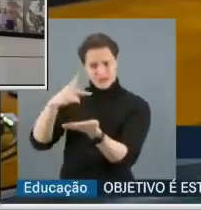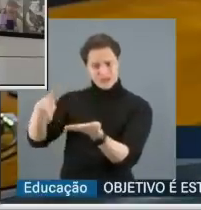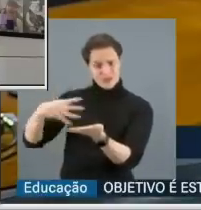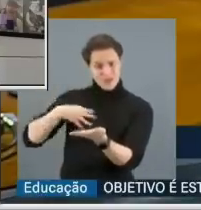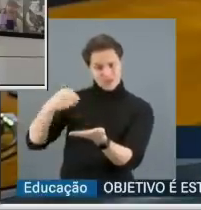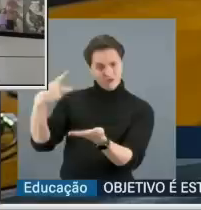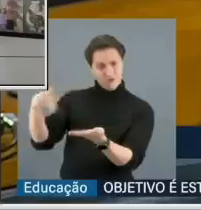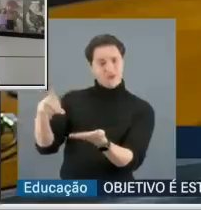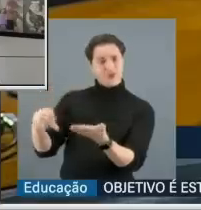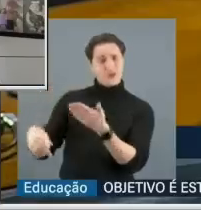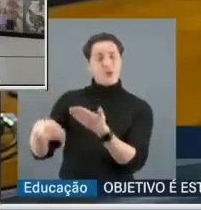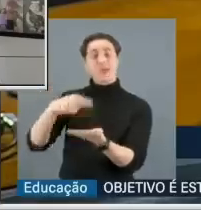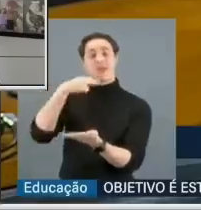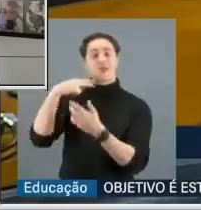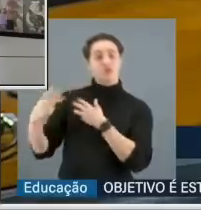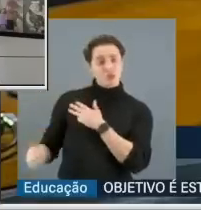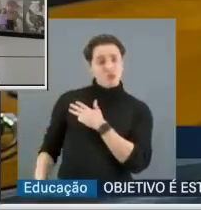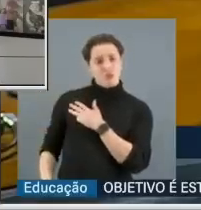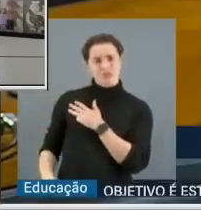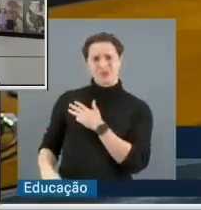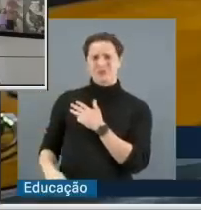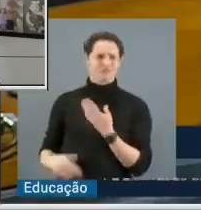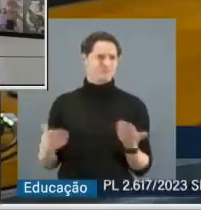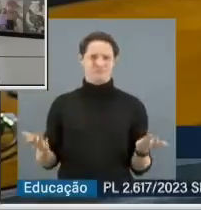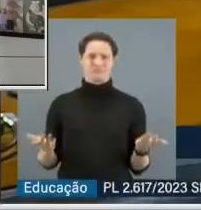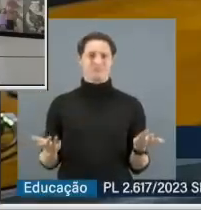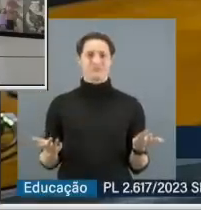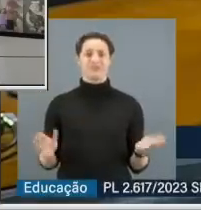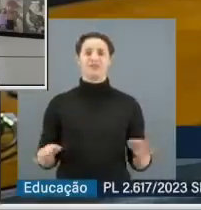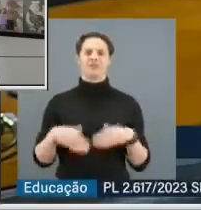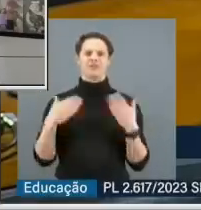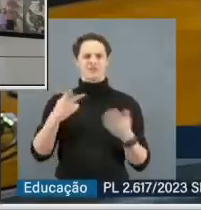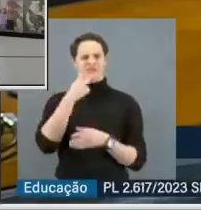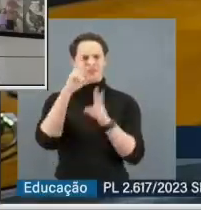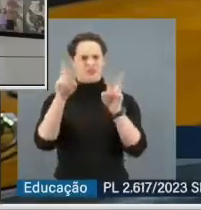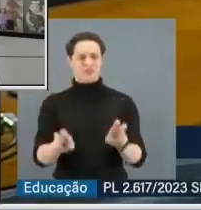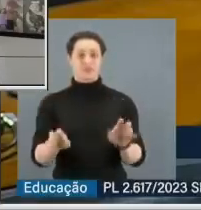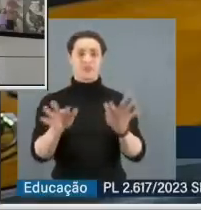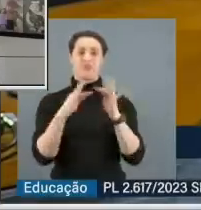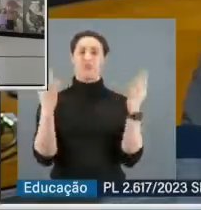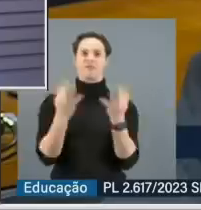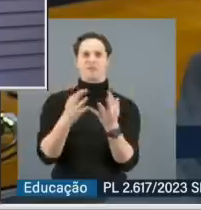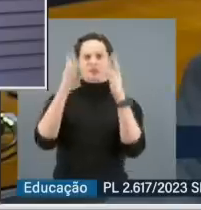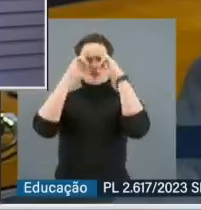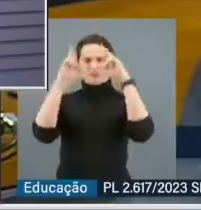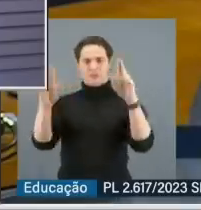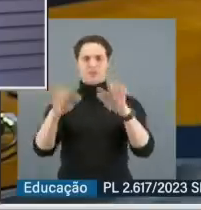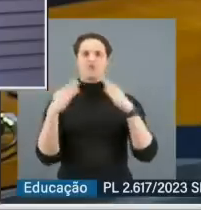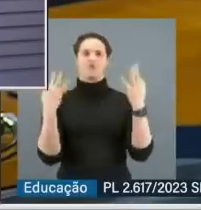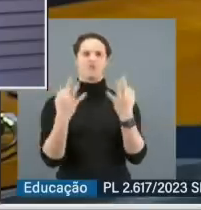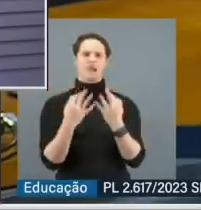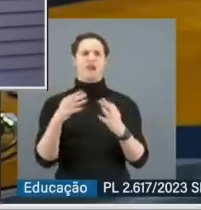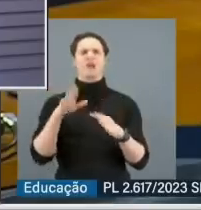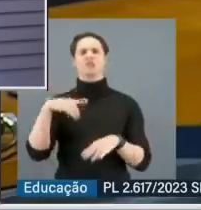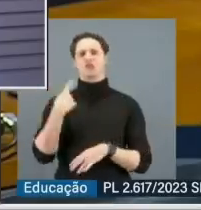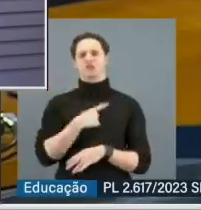verdade? Você não tem capacidade de lidar com a verdade. Tá certo, daqui a pouco a